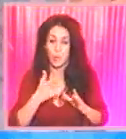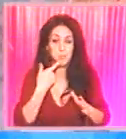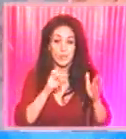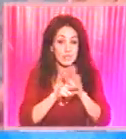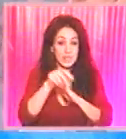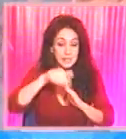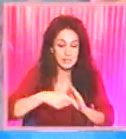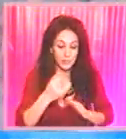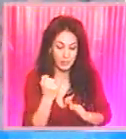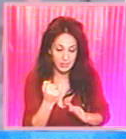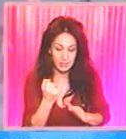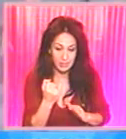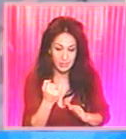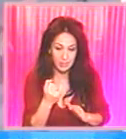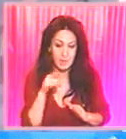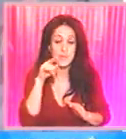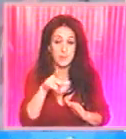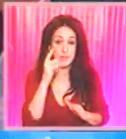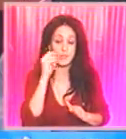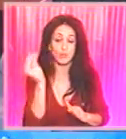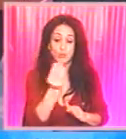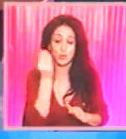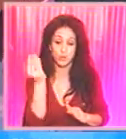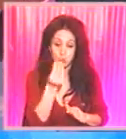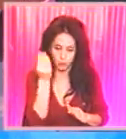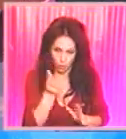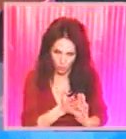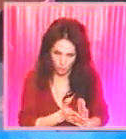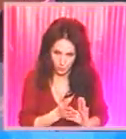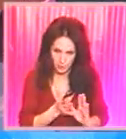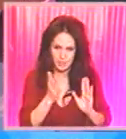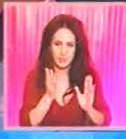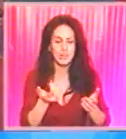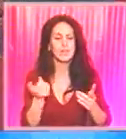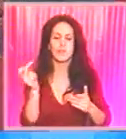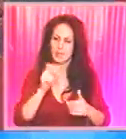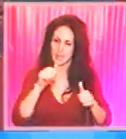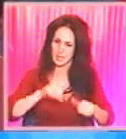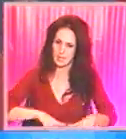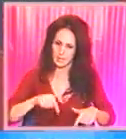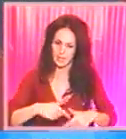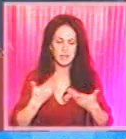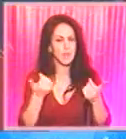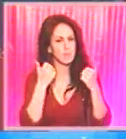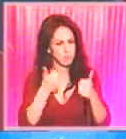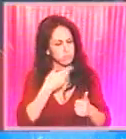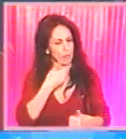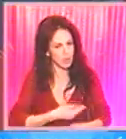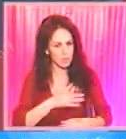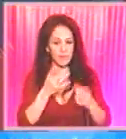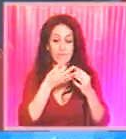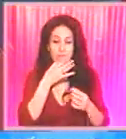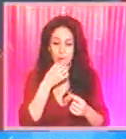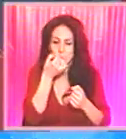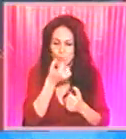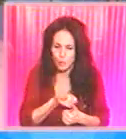aqui na TV. Eu já vi isso em filmes. O David é um jovem empreendedor e merece estar hoje aqui como nosso convidado para nos